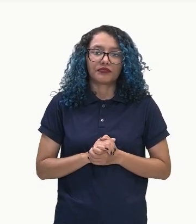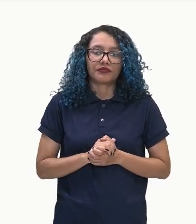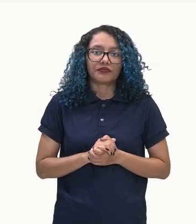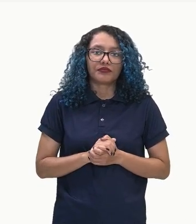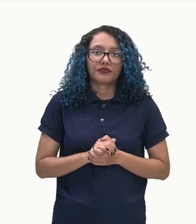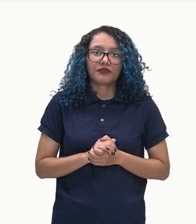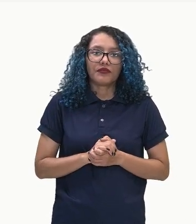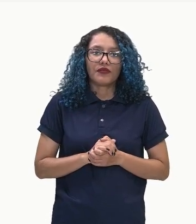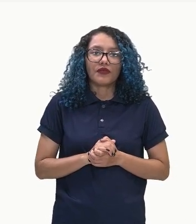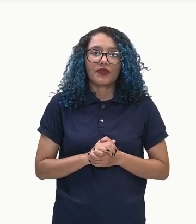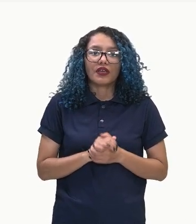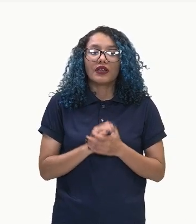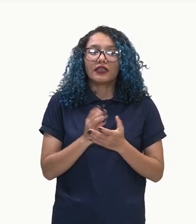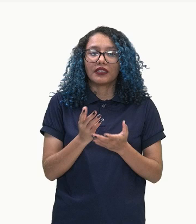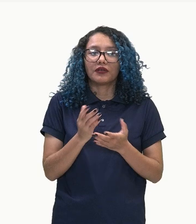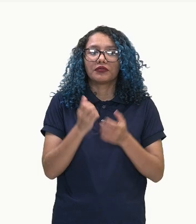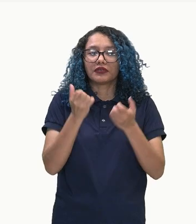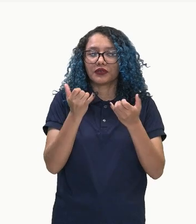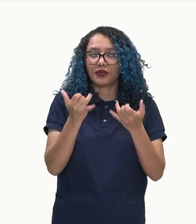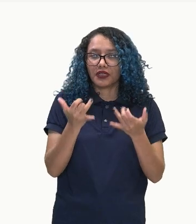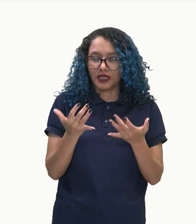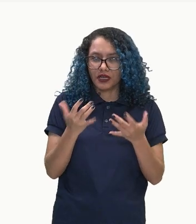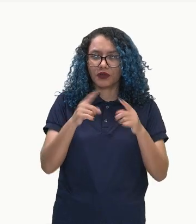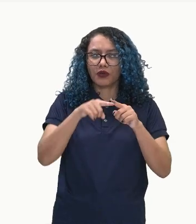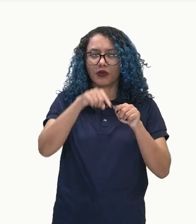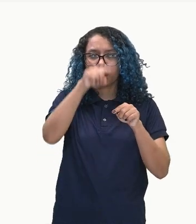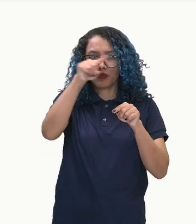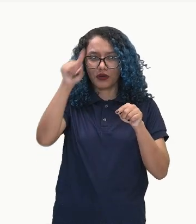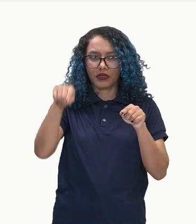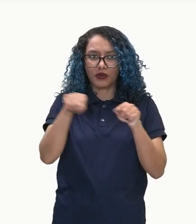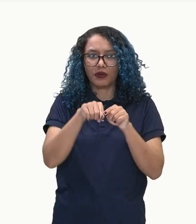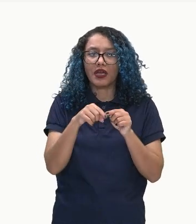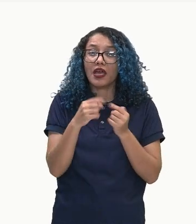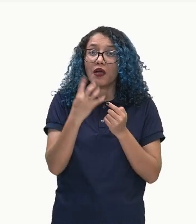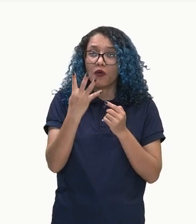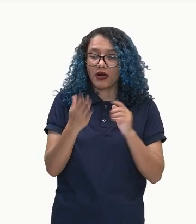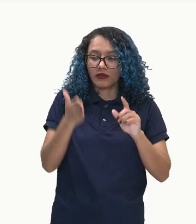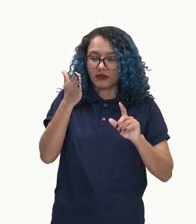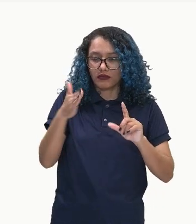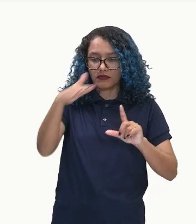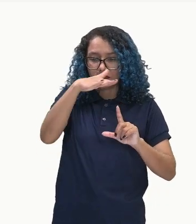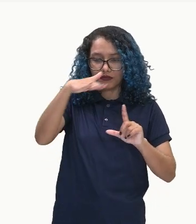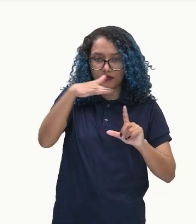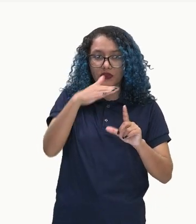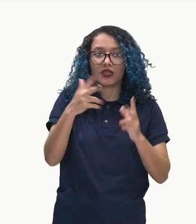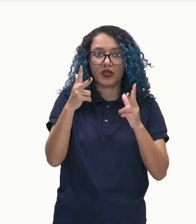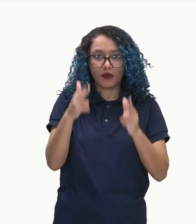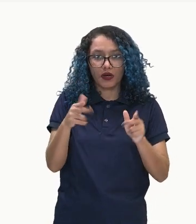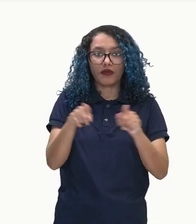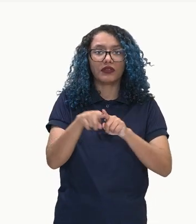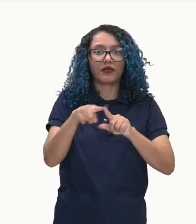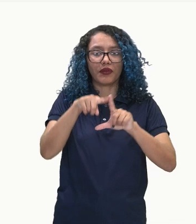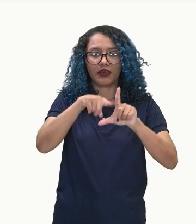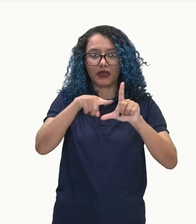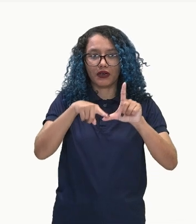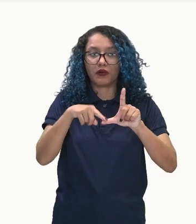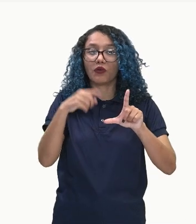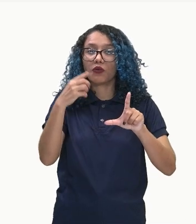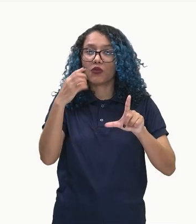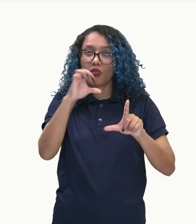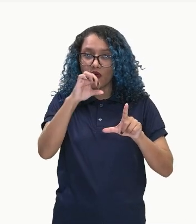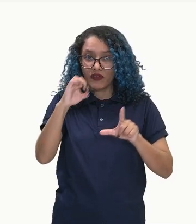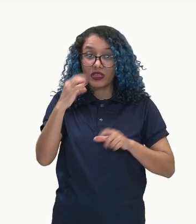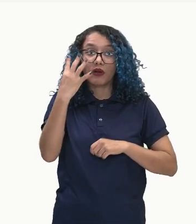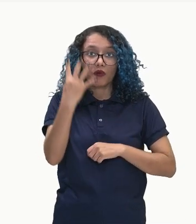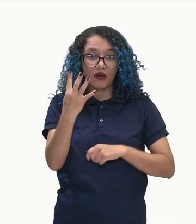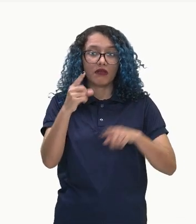de um quadrado matematicamente? Tem 4 lados iguais e 4 ângulos de 90 graus, tá bom? E olha só, tem mais, ó. Ele é um caso especial de